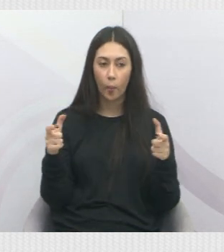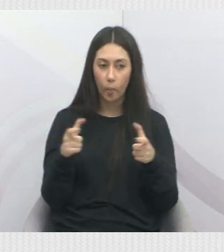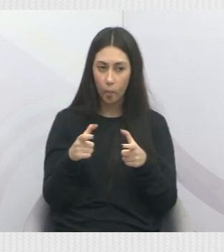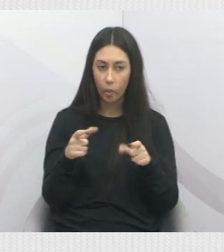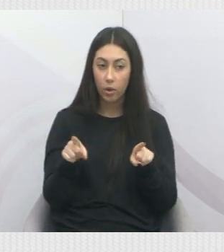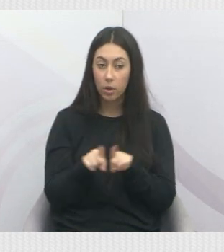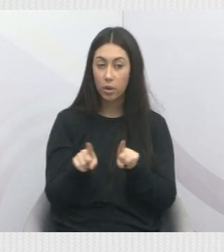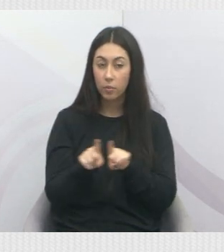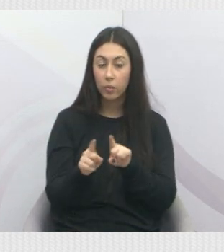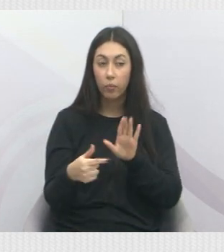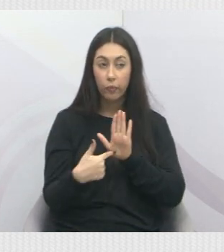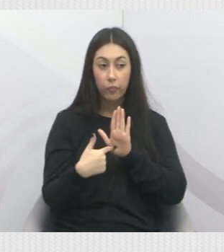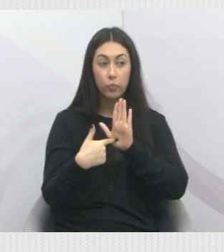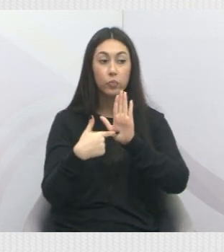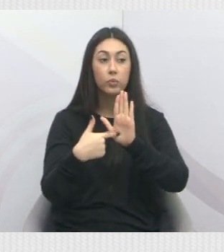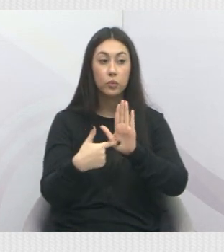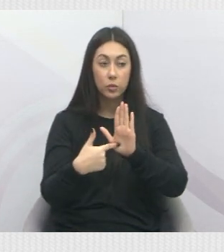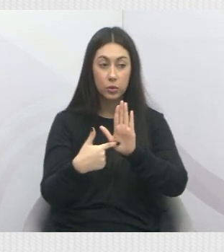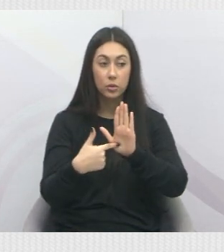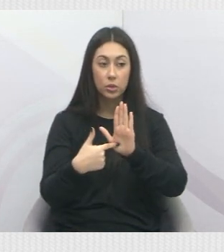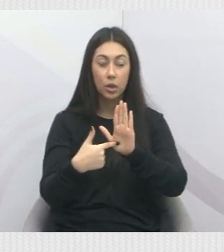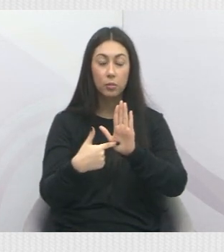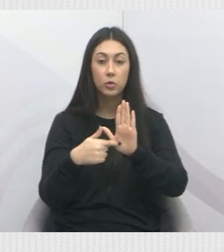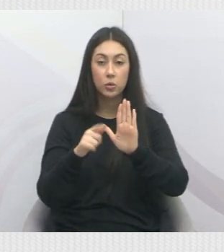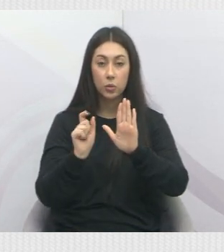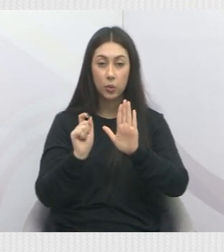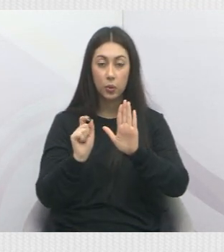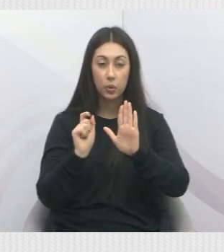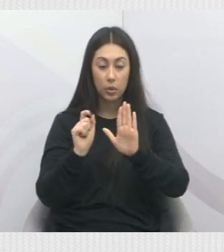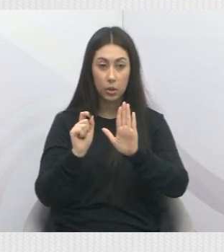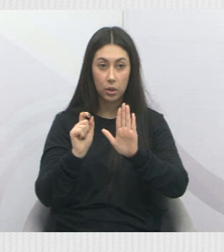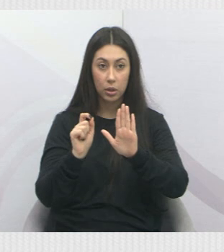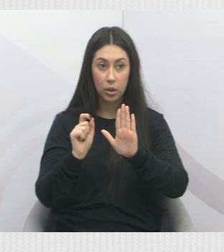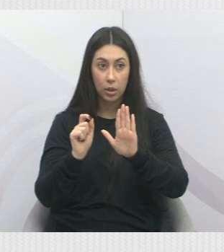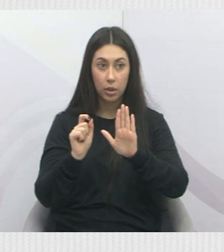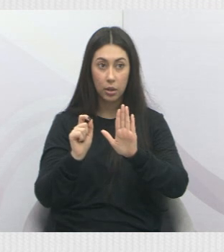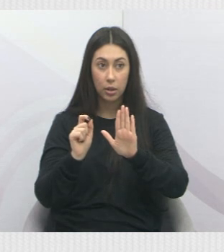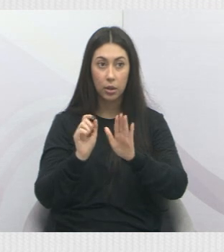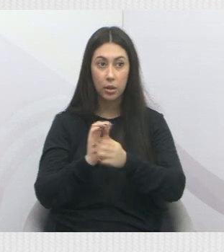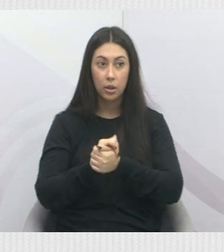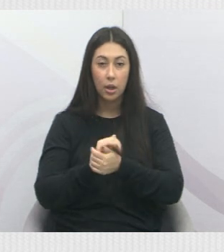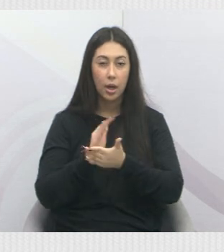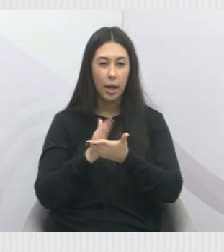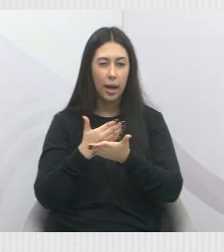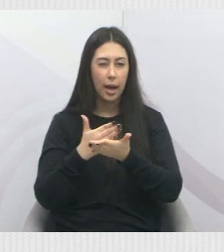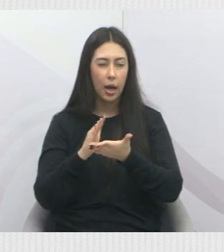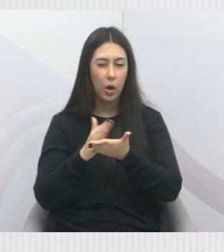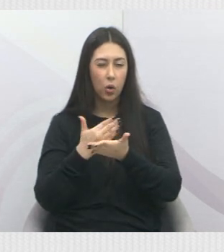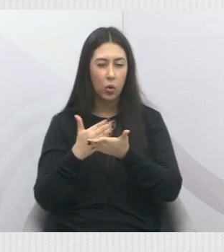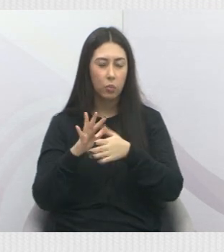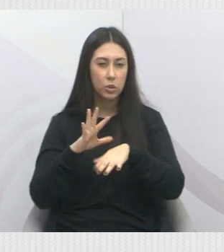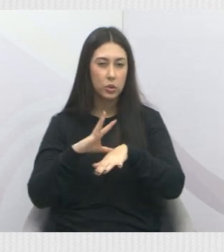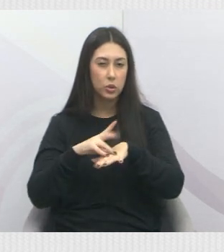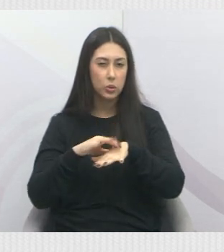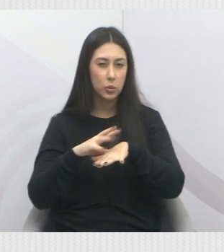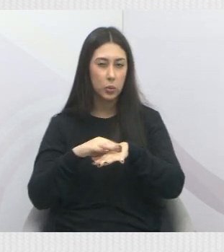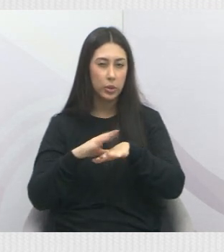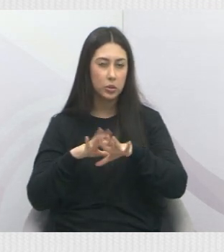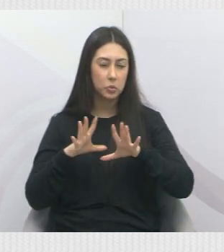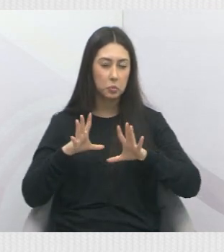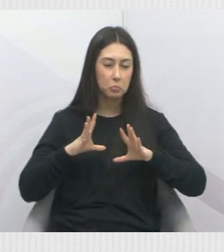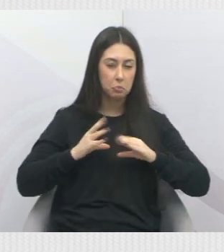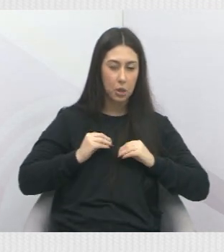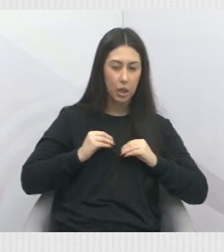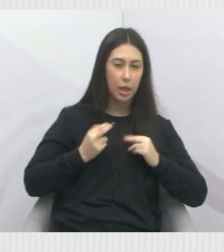Damos destaque à diminuição dos óbitos por algumas doenças infecto-contagiosas e parasitárias,